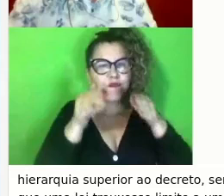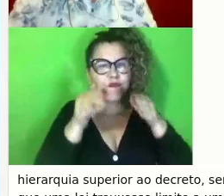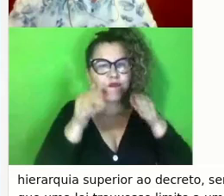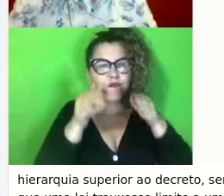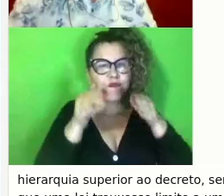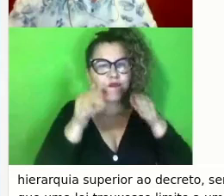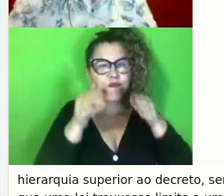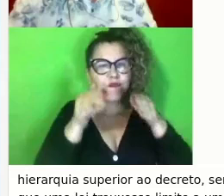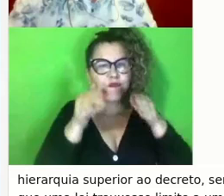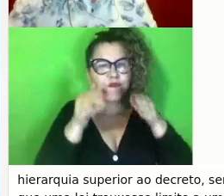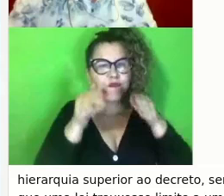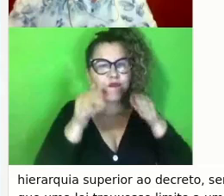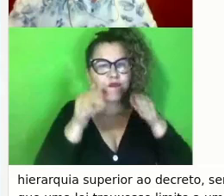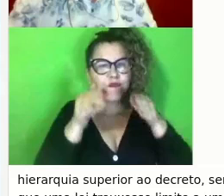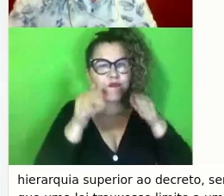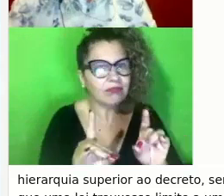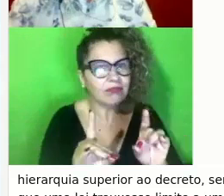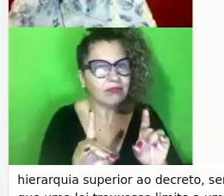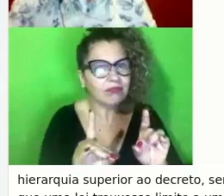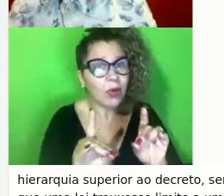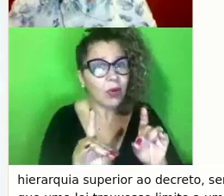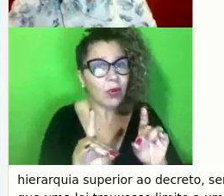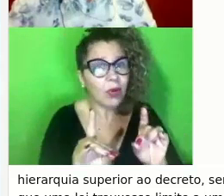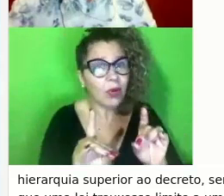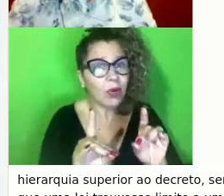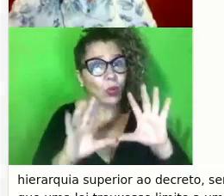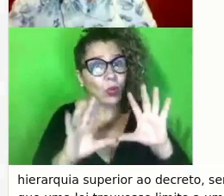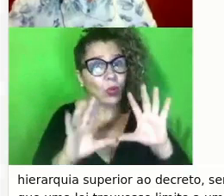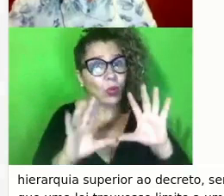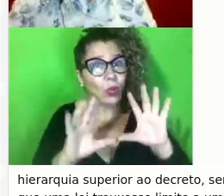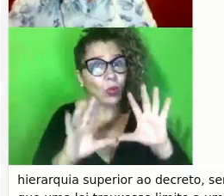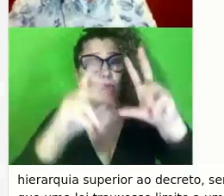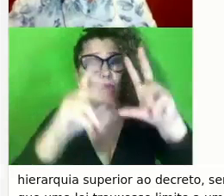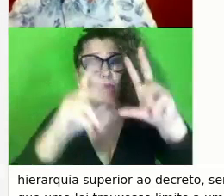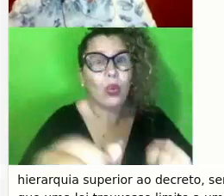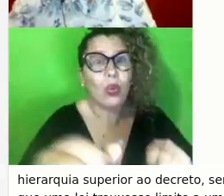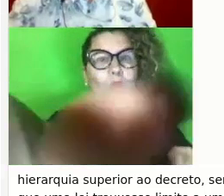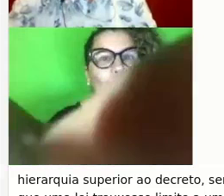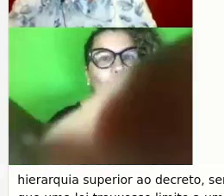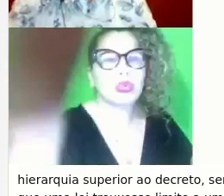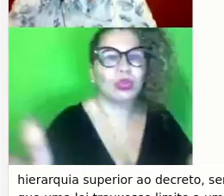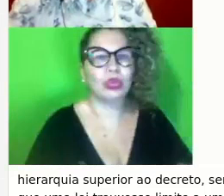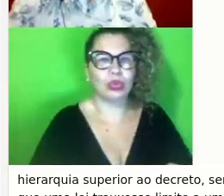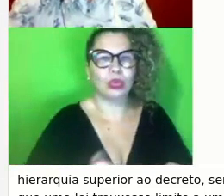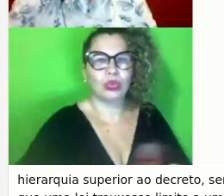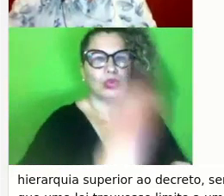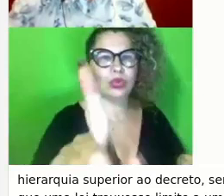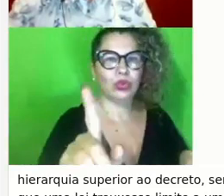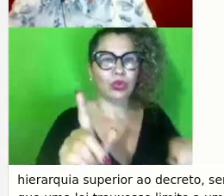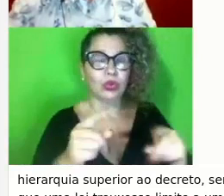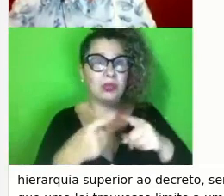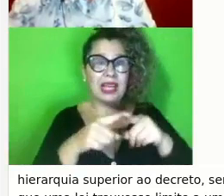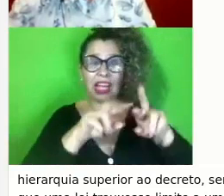tem a diversidade, que a gente convive com a diversidade sexual, a diversidade de